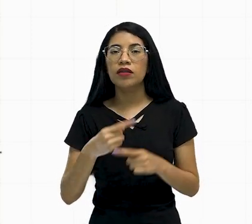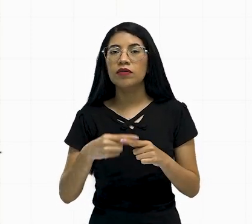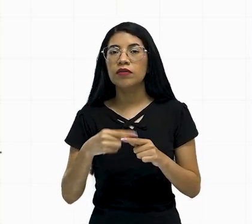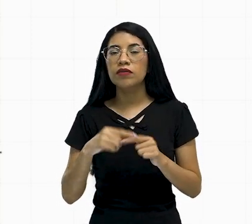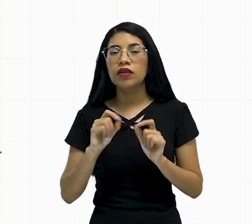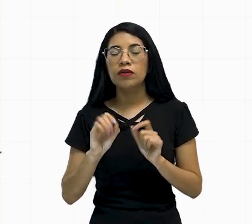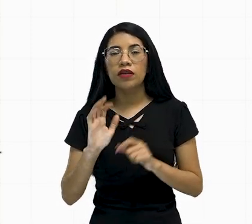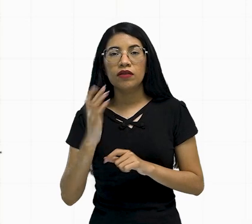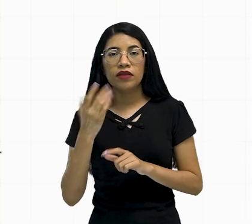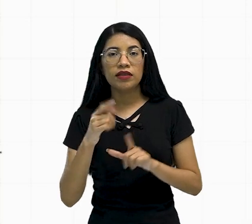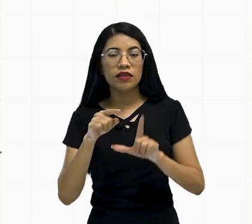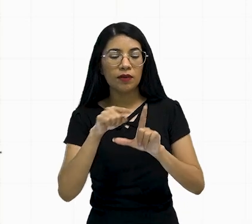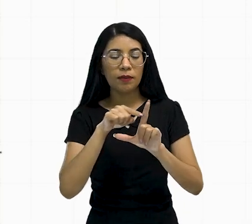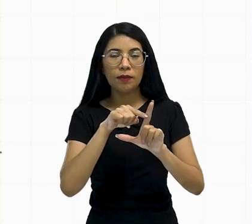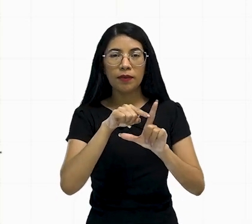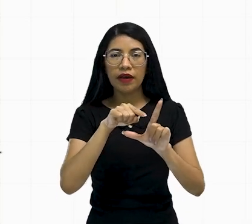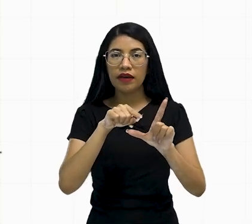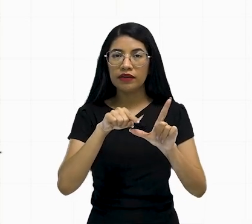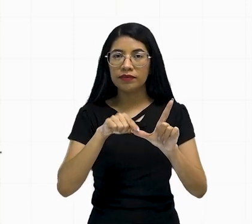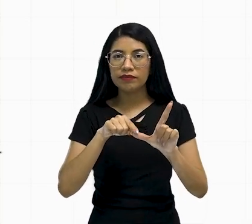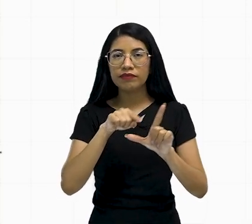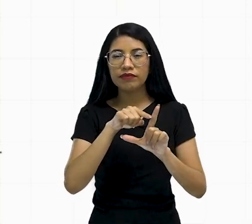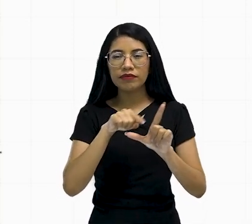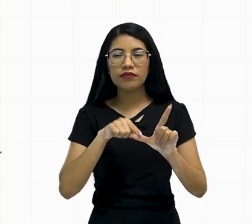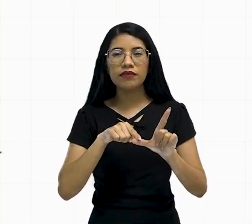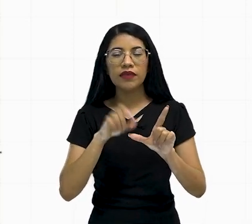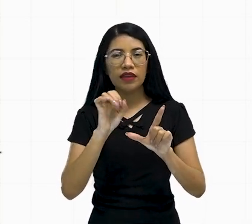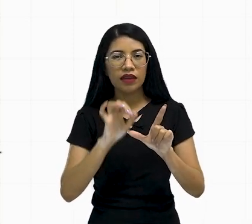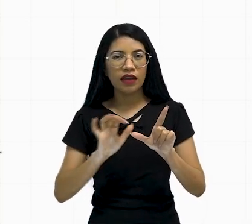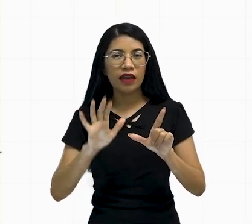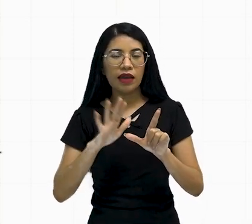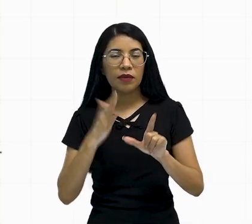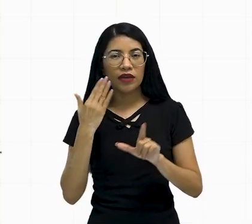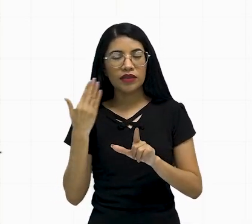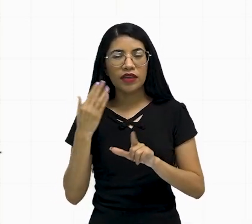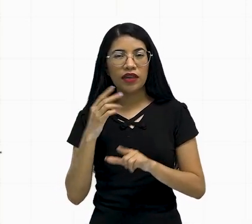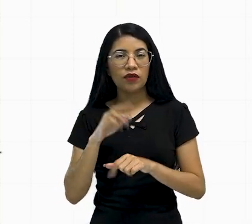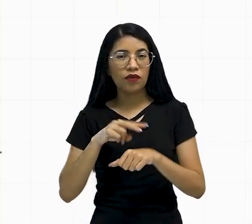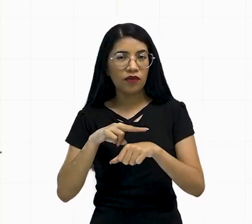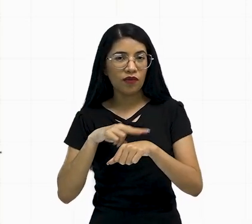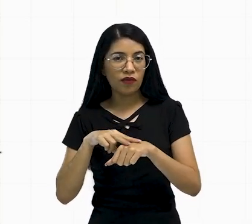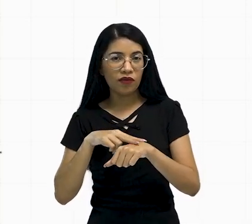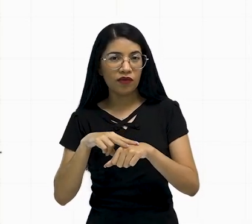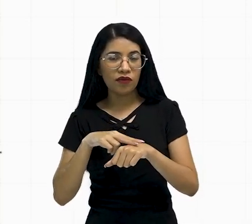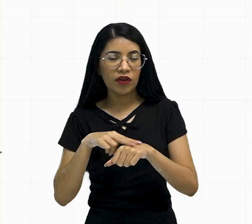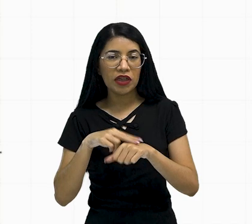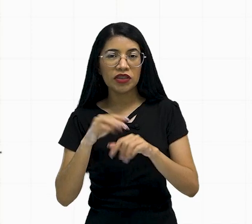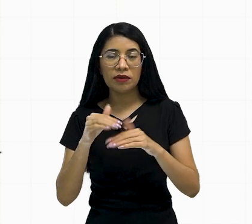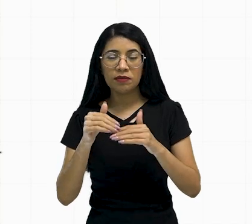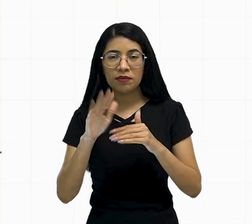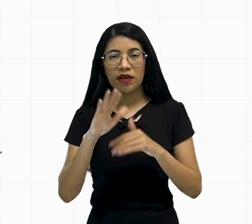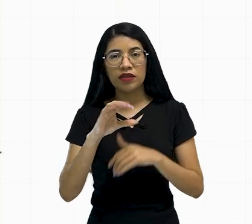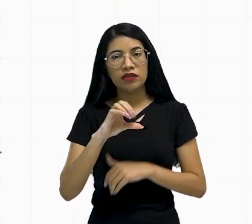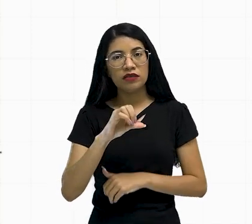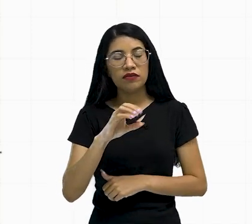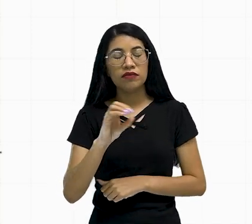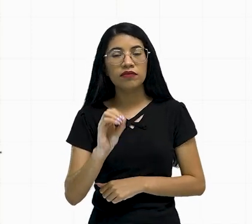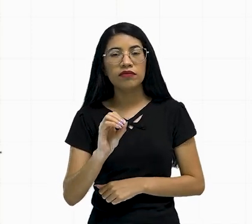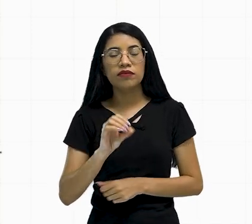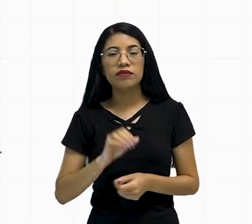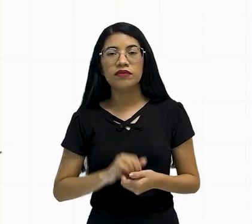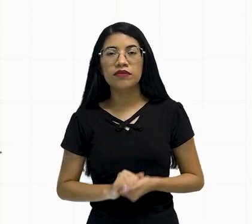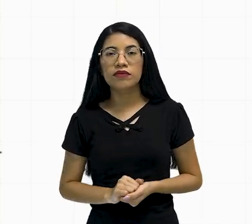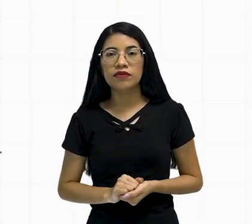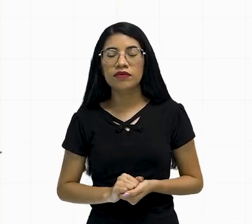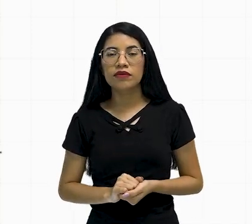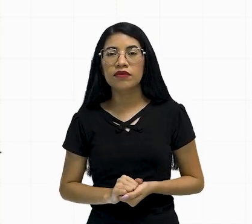porque a abertura representada por esse ângulo que eu pintei de verde é uma abertura maior que 90 graus.